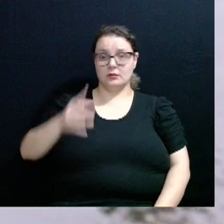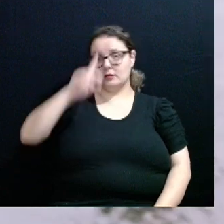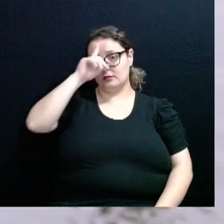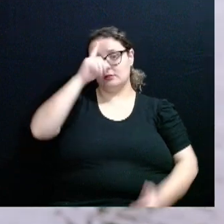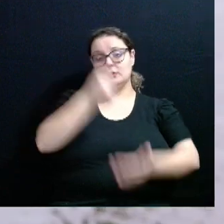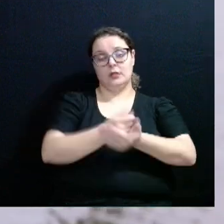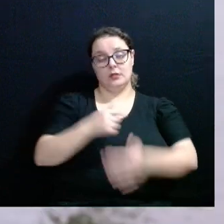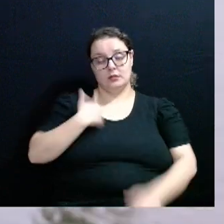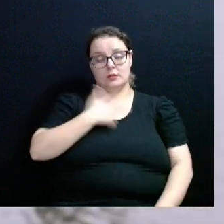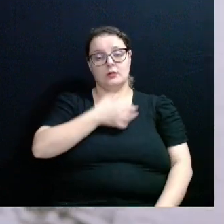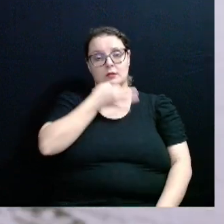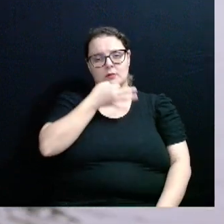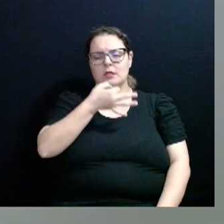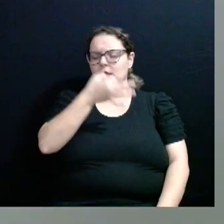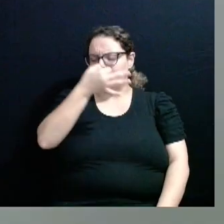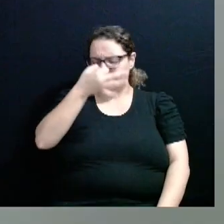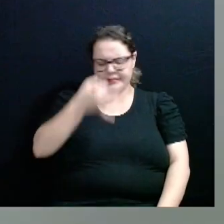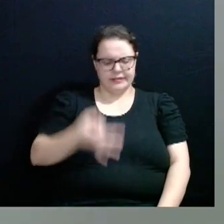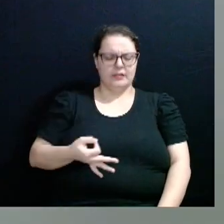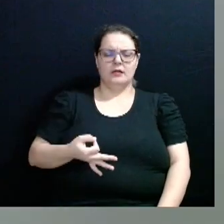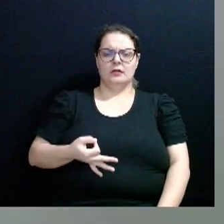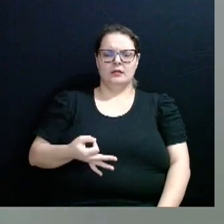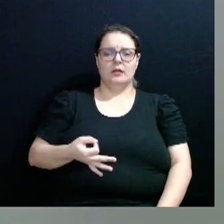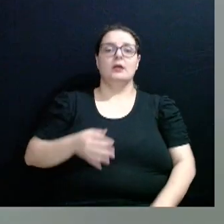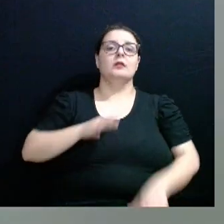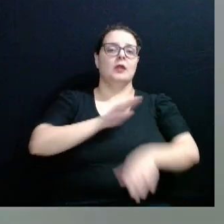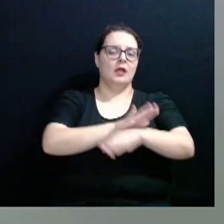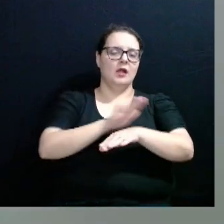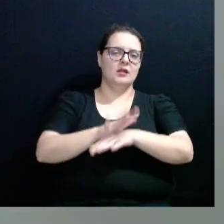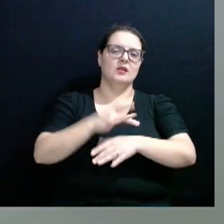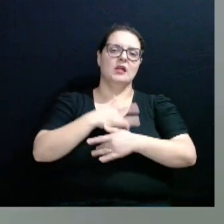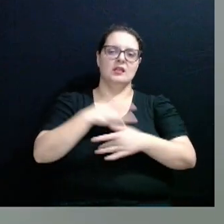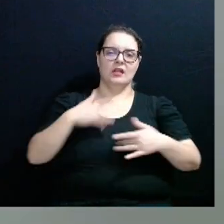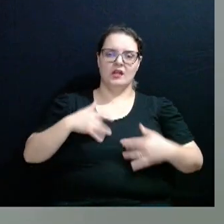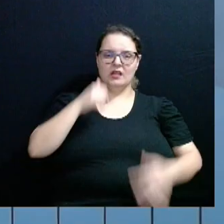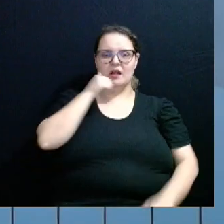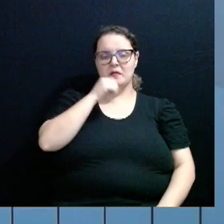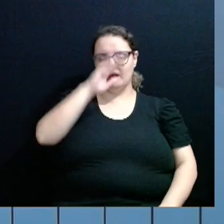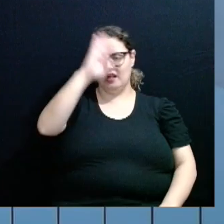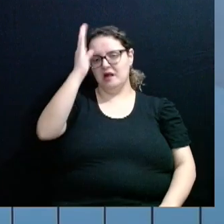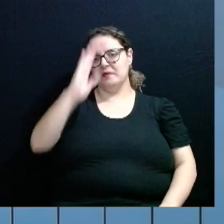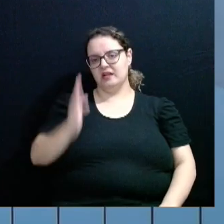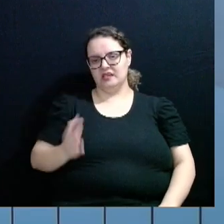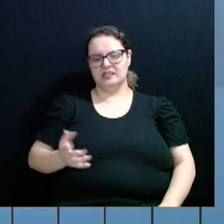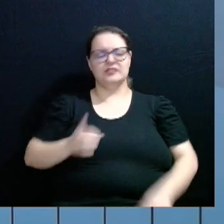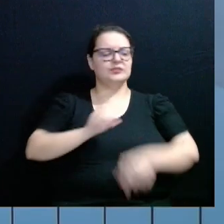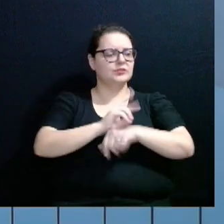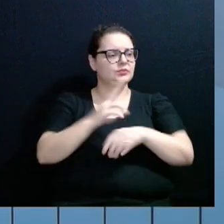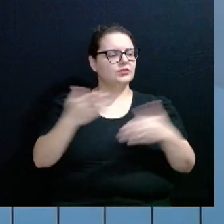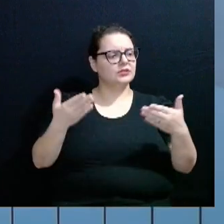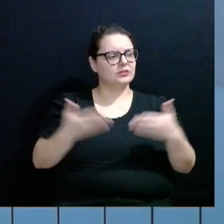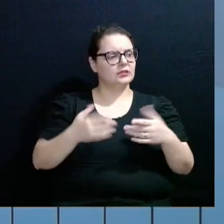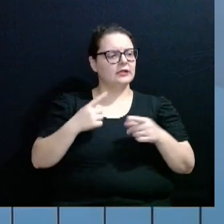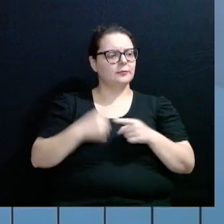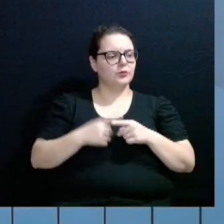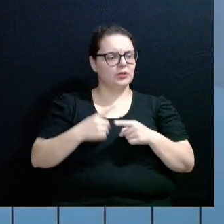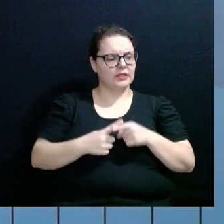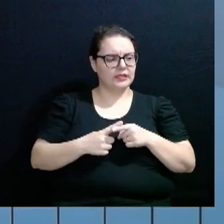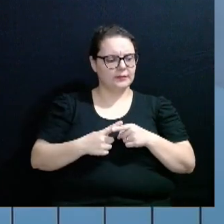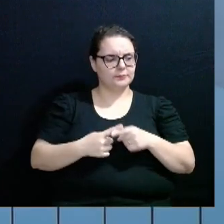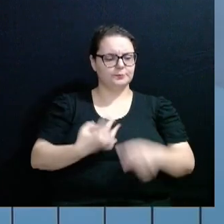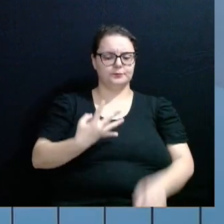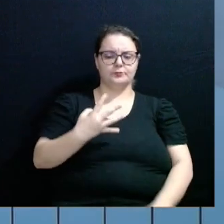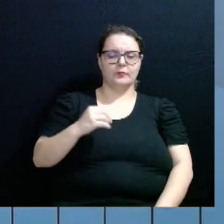acertada e que vem ajudar muito a saúde da mulher brasileira. Doutor, agora, por que a partir dos 40